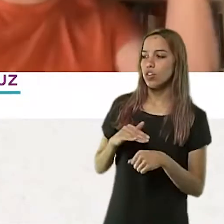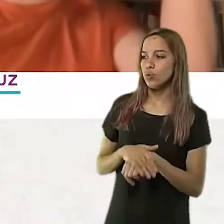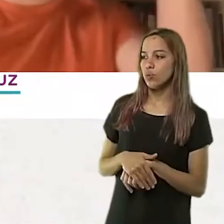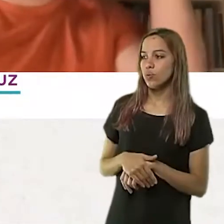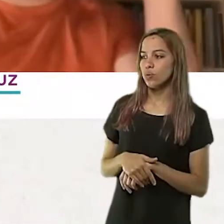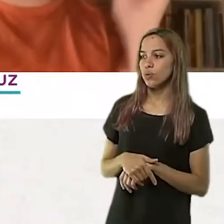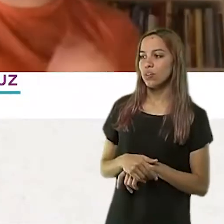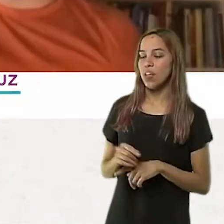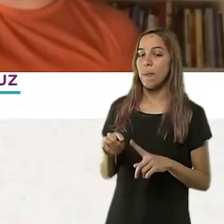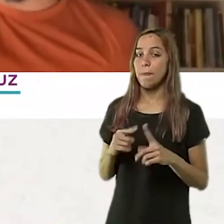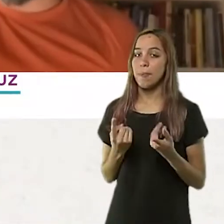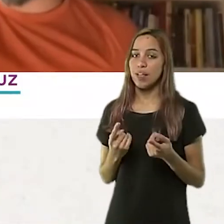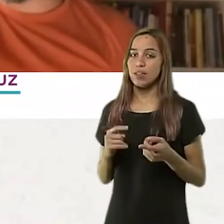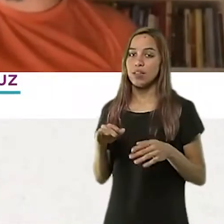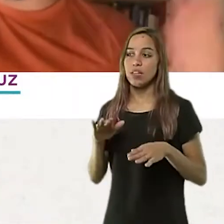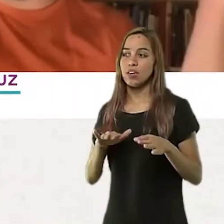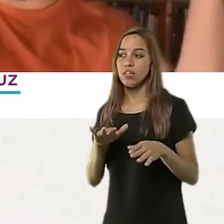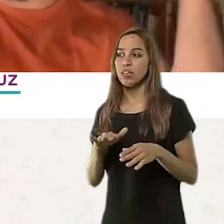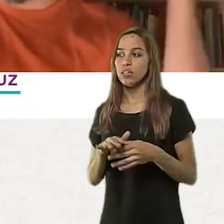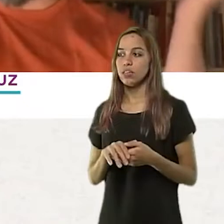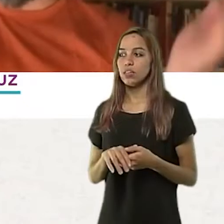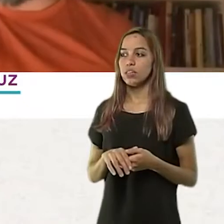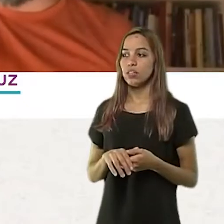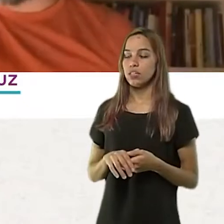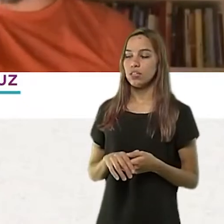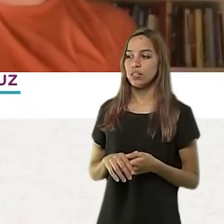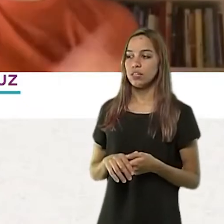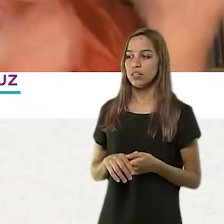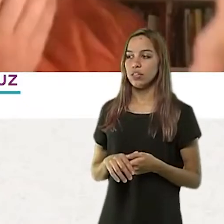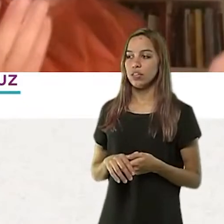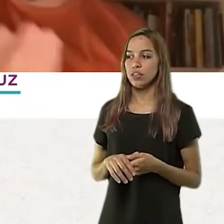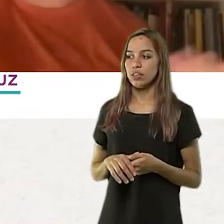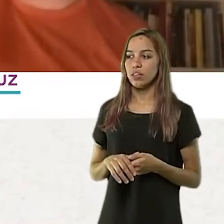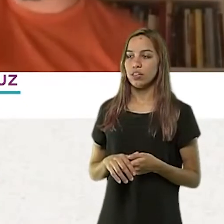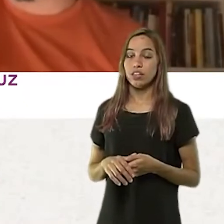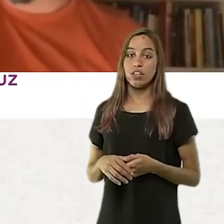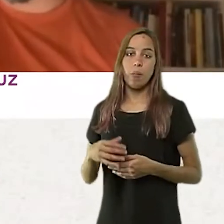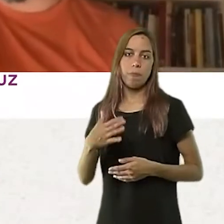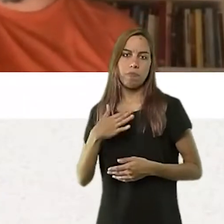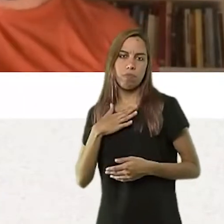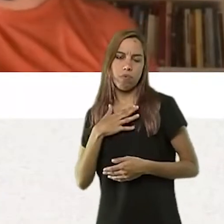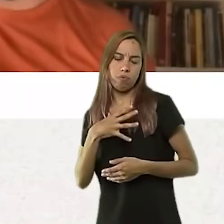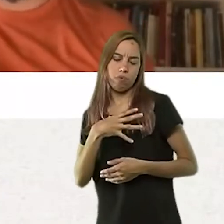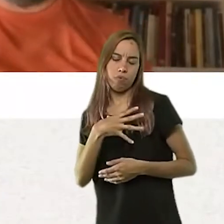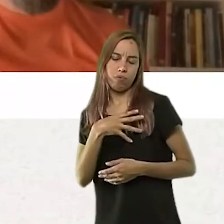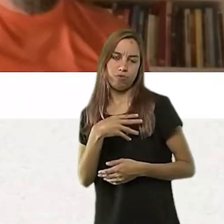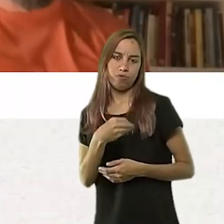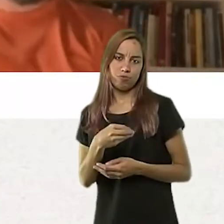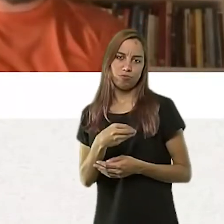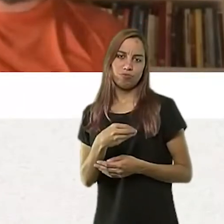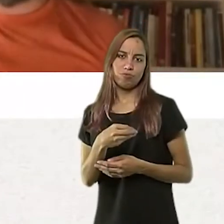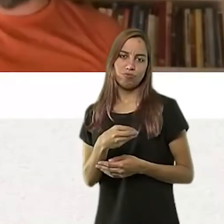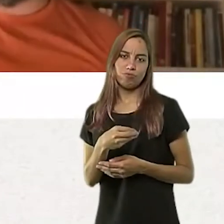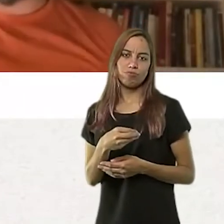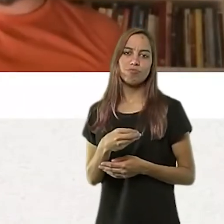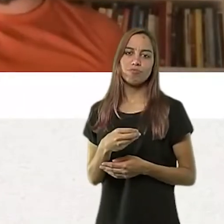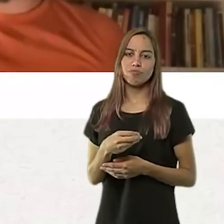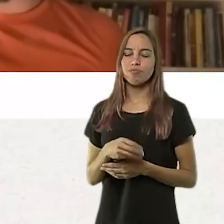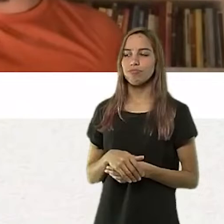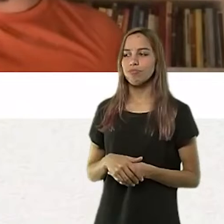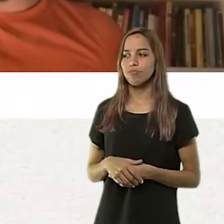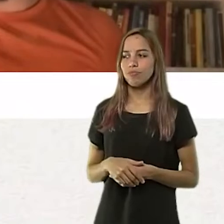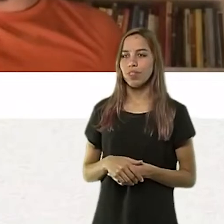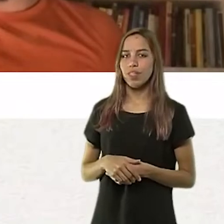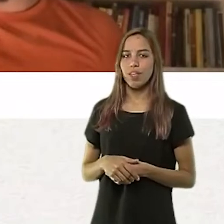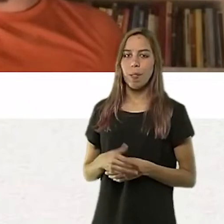dia, às vezes chegam os correios, tocam à porta, chegam os meus filhos e por aí fora. Me fala um pouquinho,